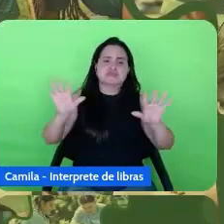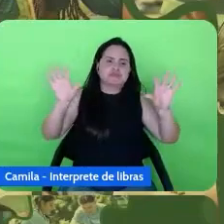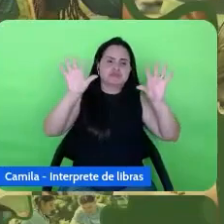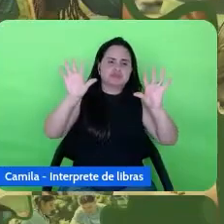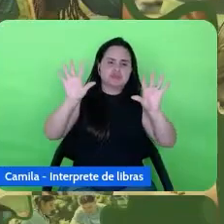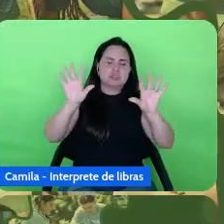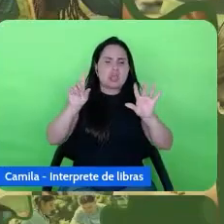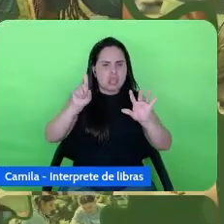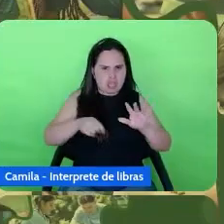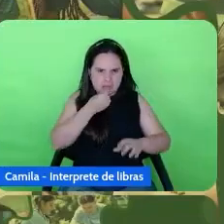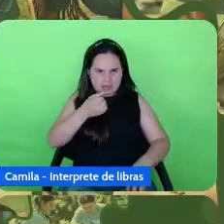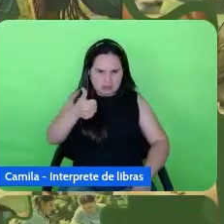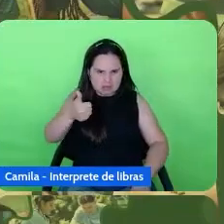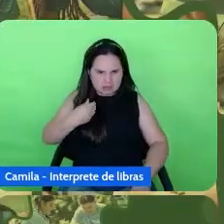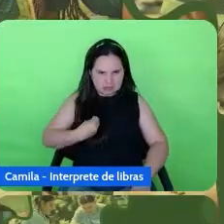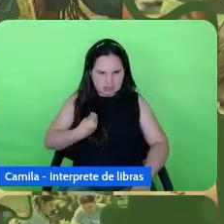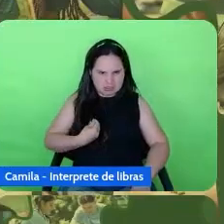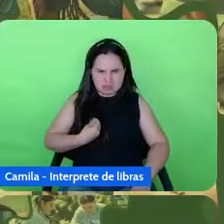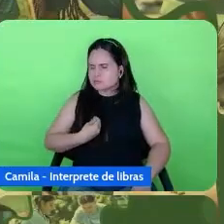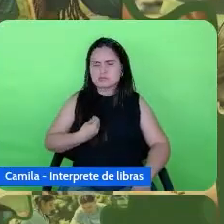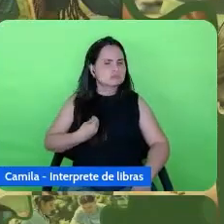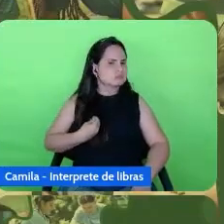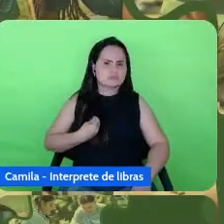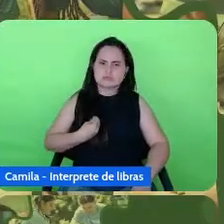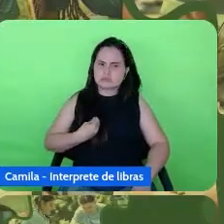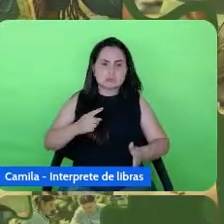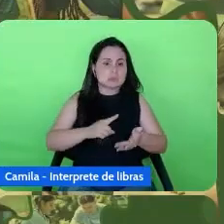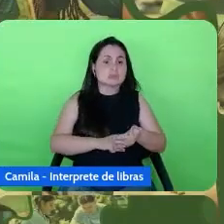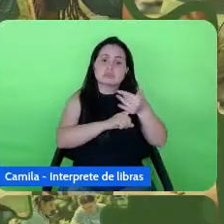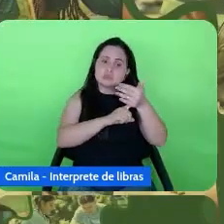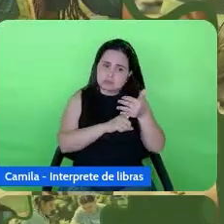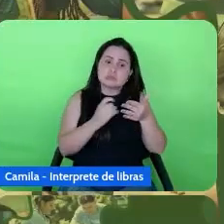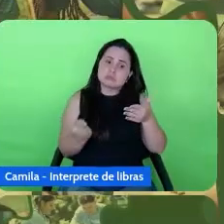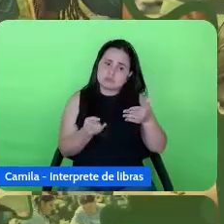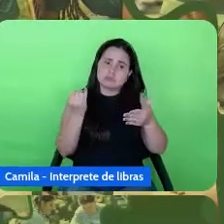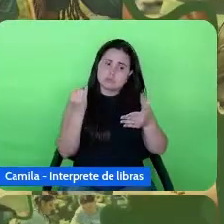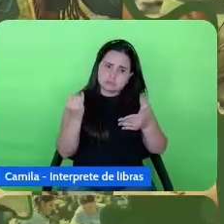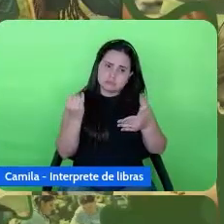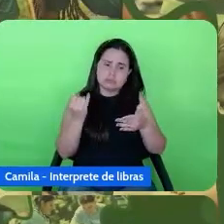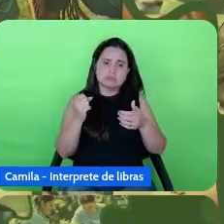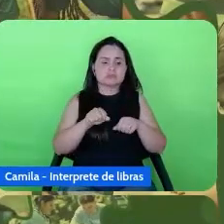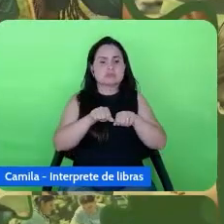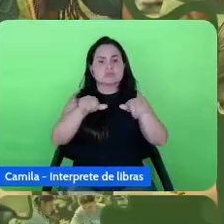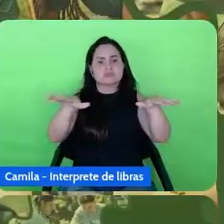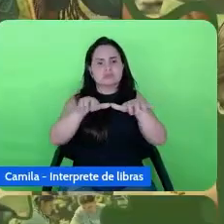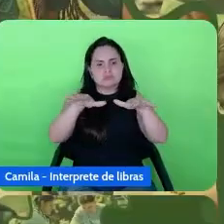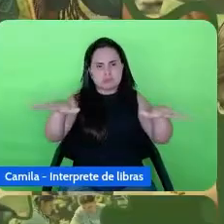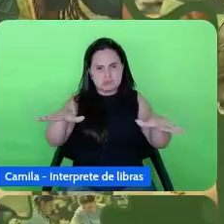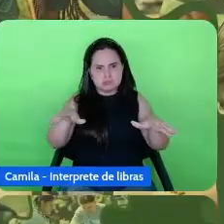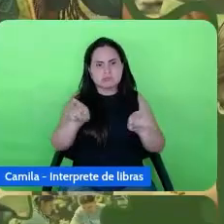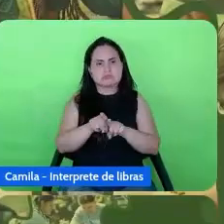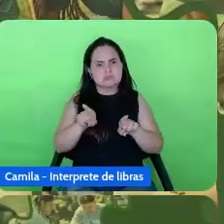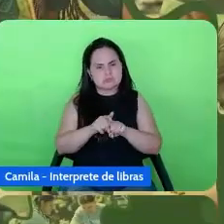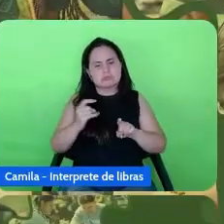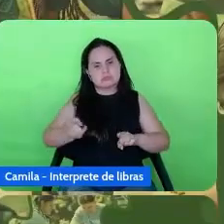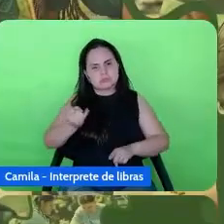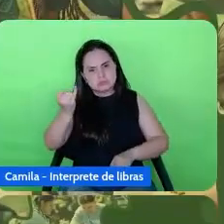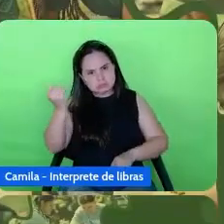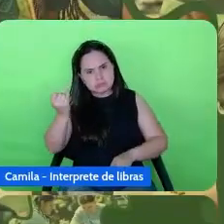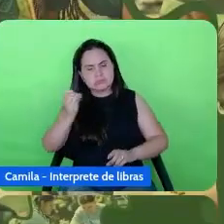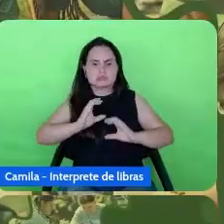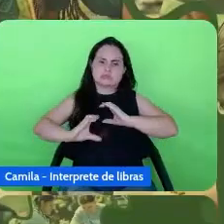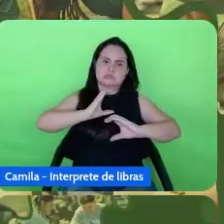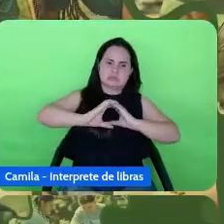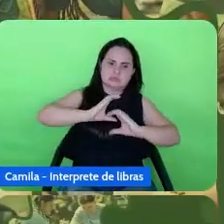bem viver. Não. Tecnologia é importante, mídias sociais são importantes, telecomunicações